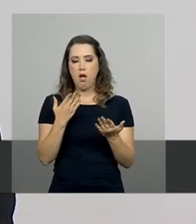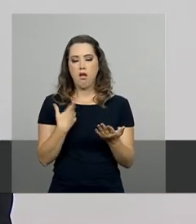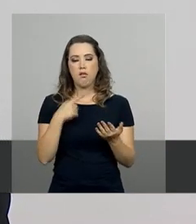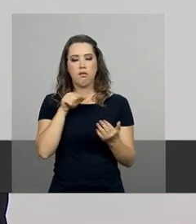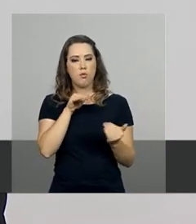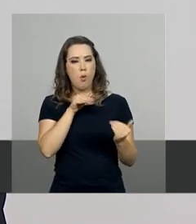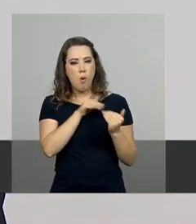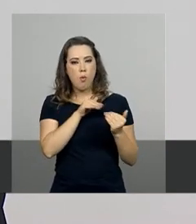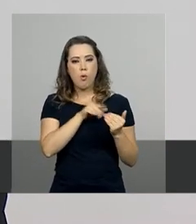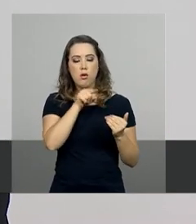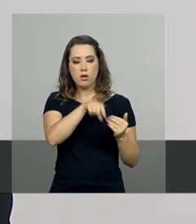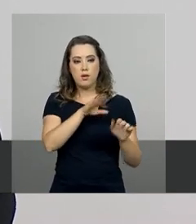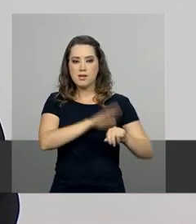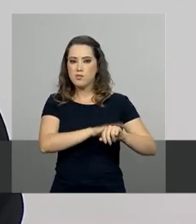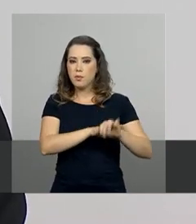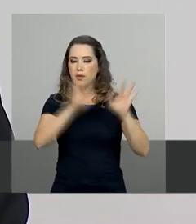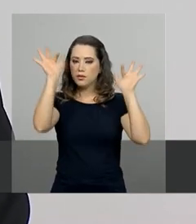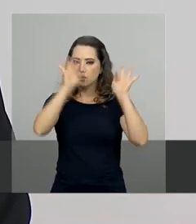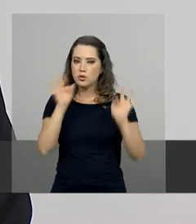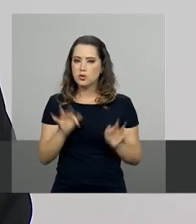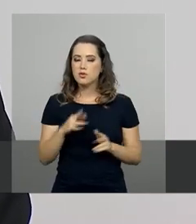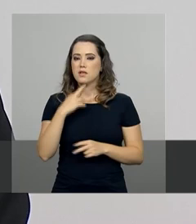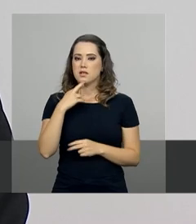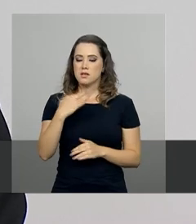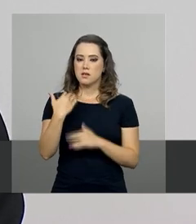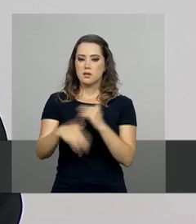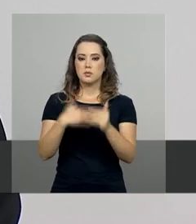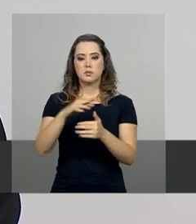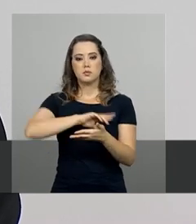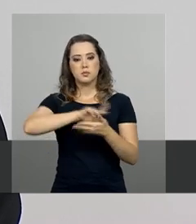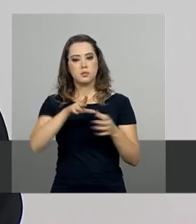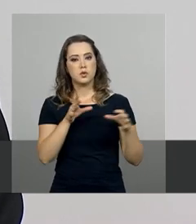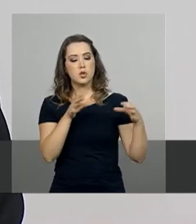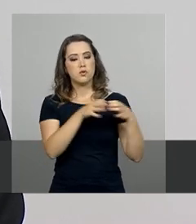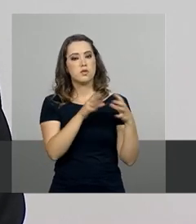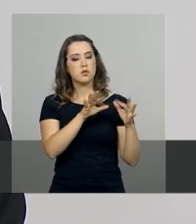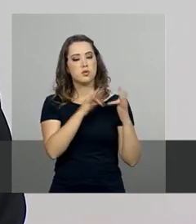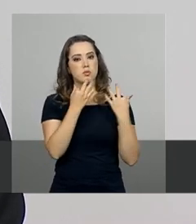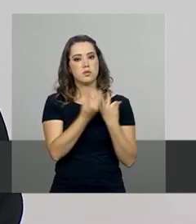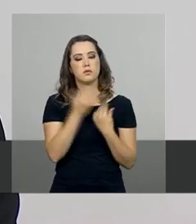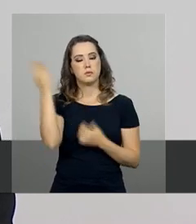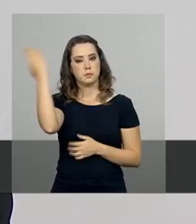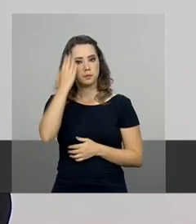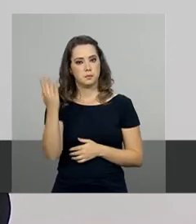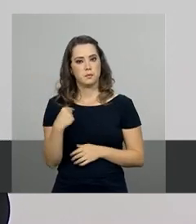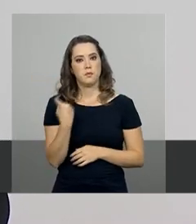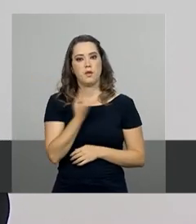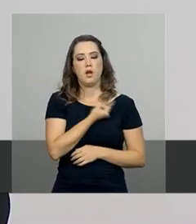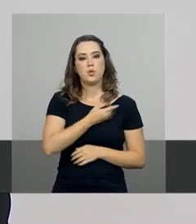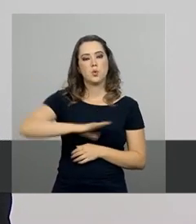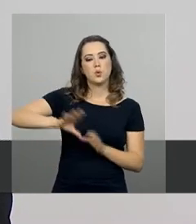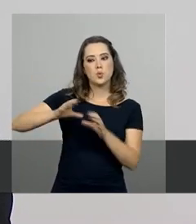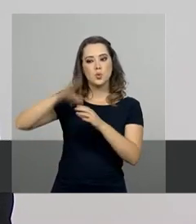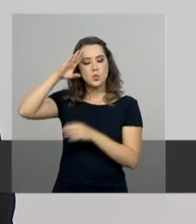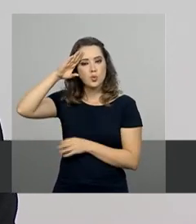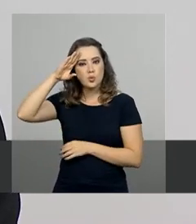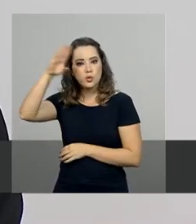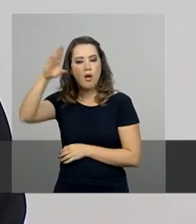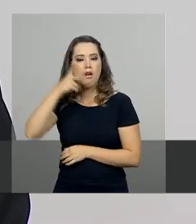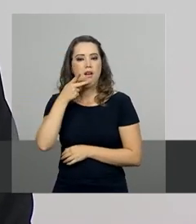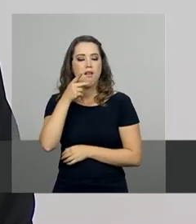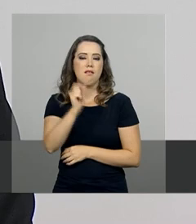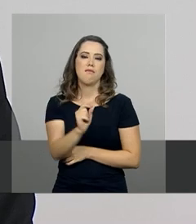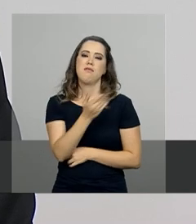momento de felizes consequências para tantos lares brasileiros a nossos militares não posso